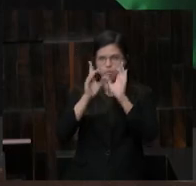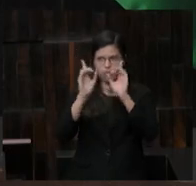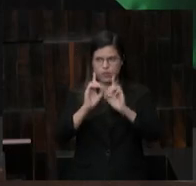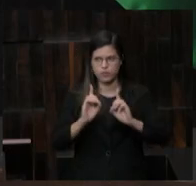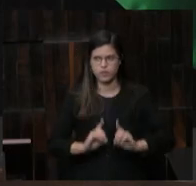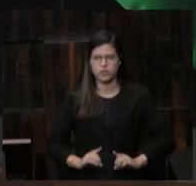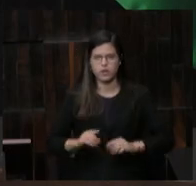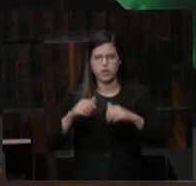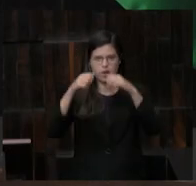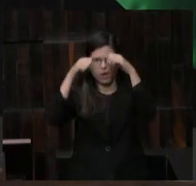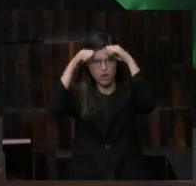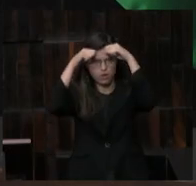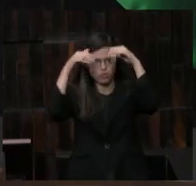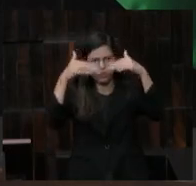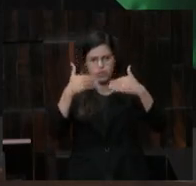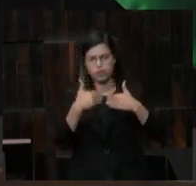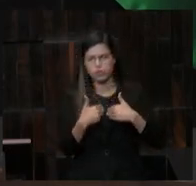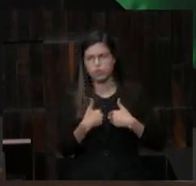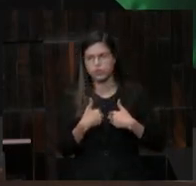com autismo,